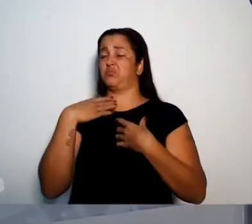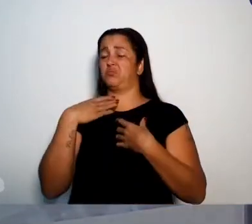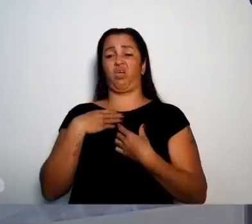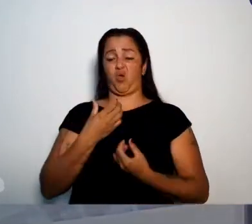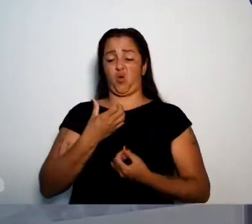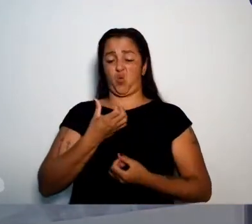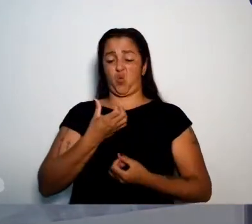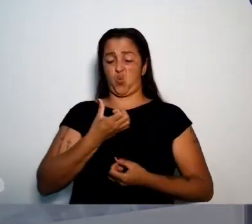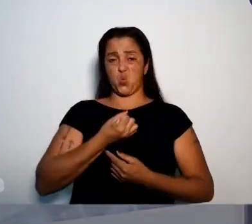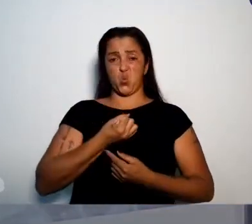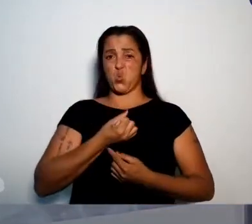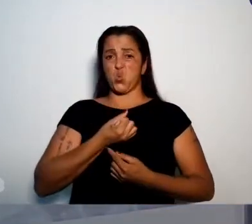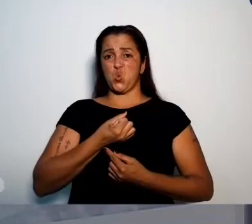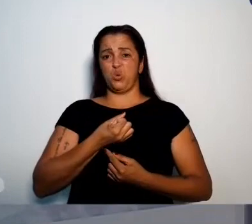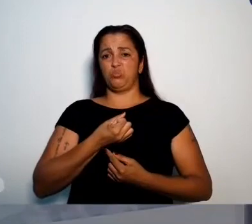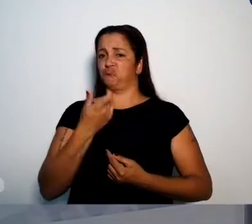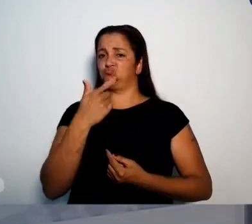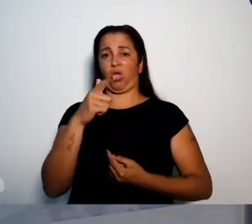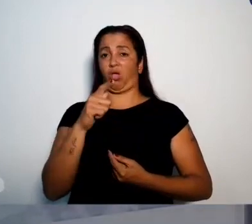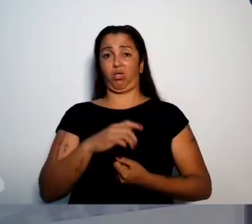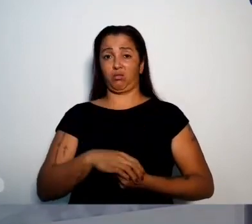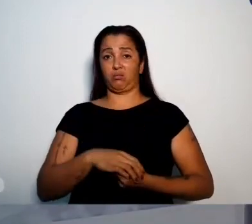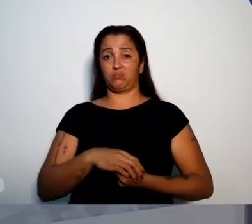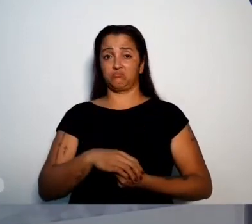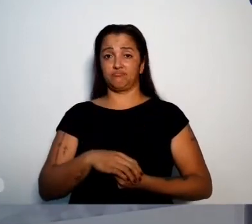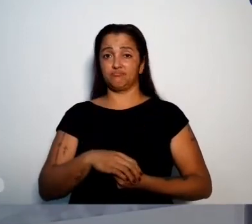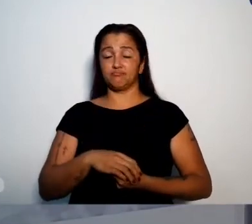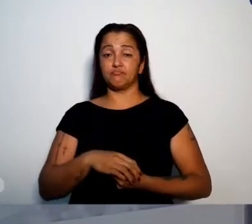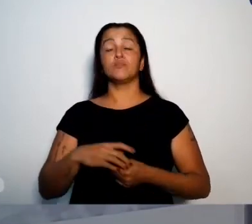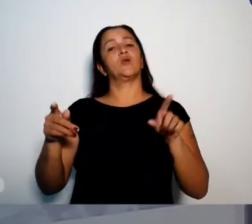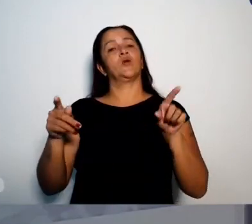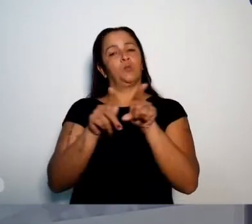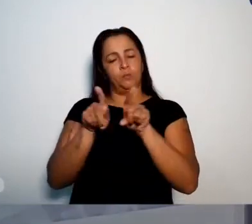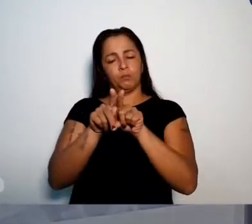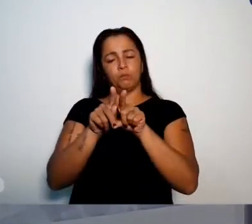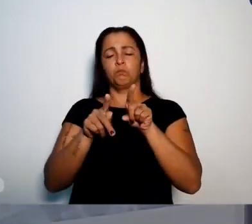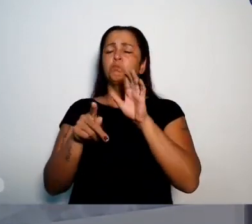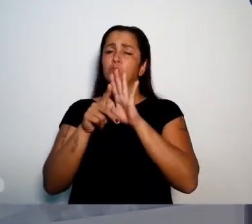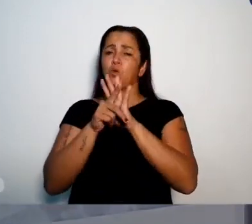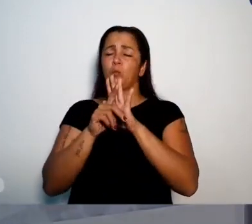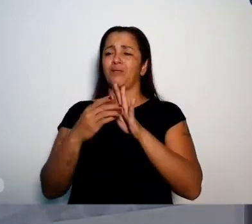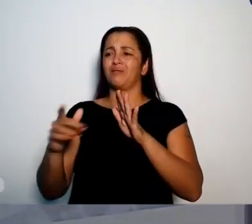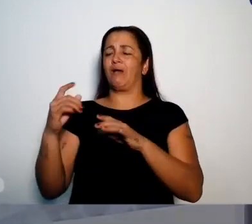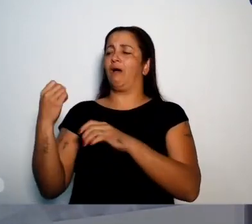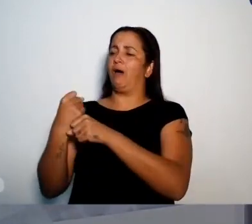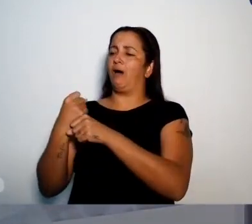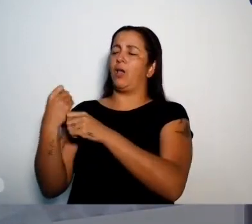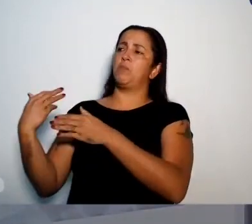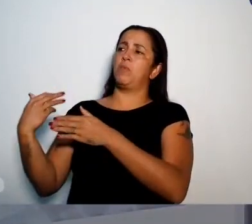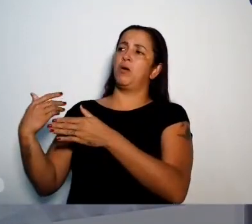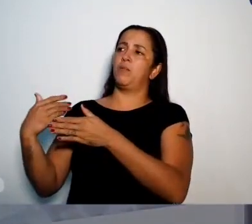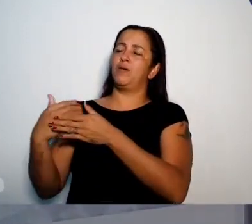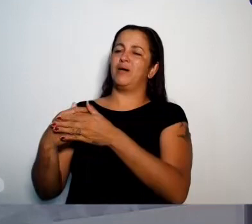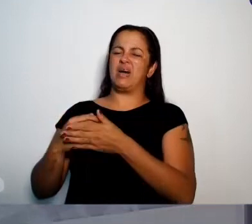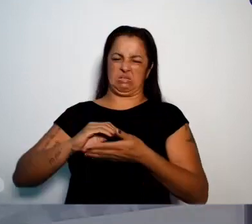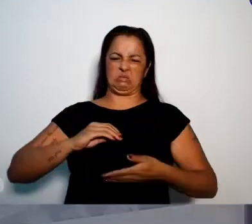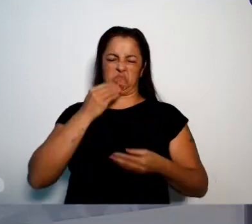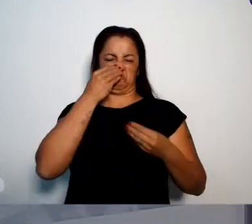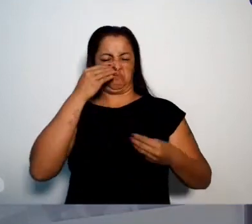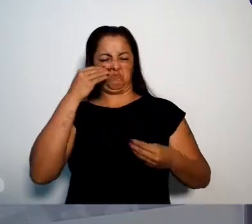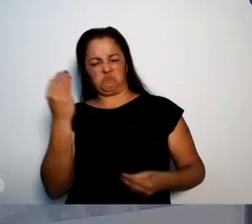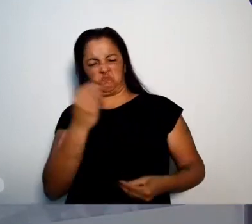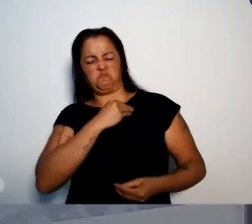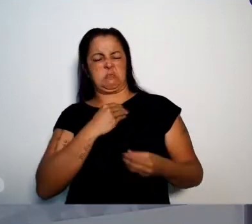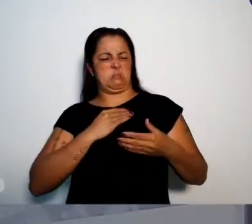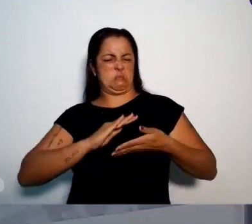aí que tentaram aí durante o ano, em certo momento me prejudicar, né? Mas o tiro saiu pela culatra, né? Então eu agradeço também,